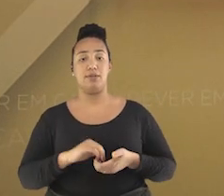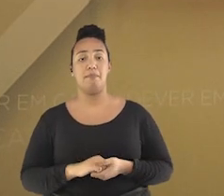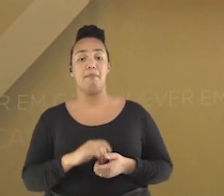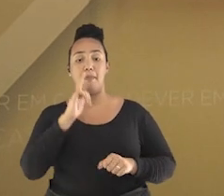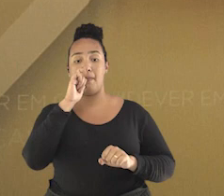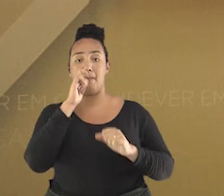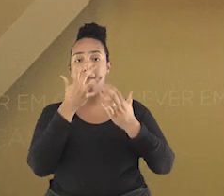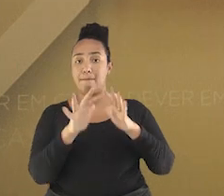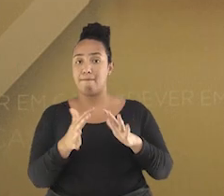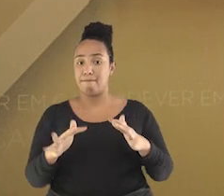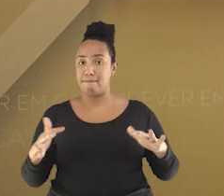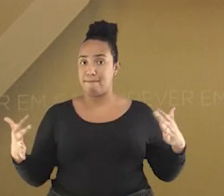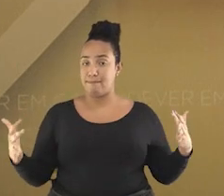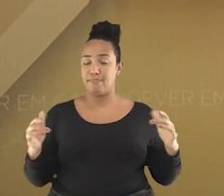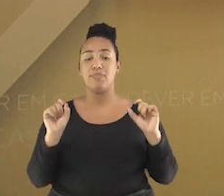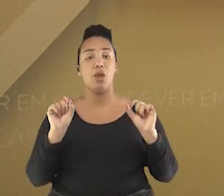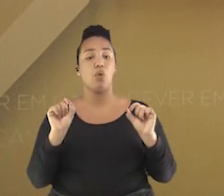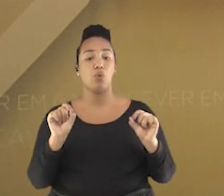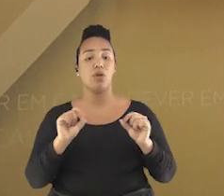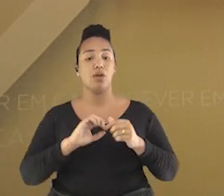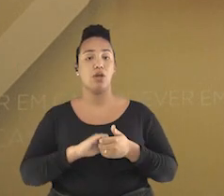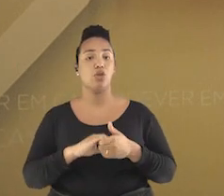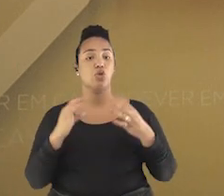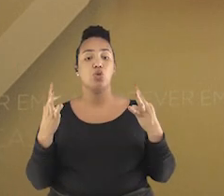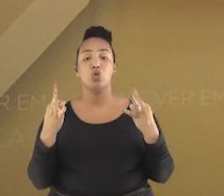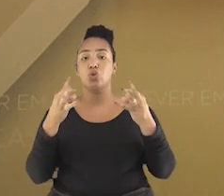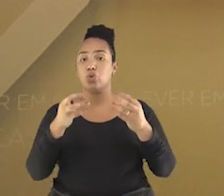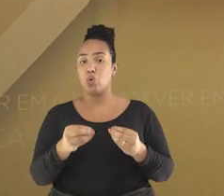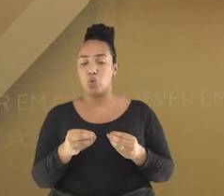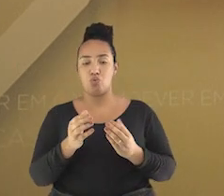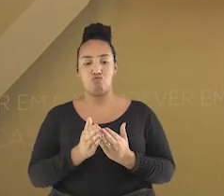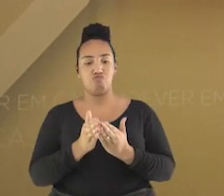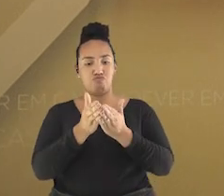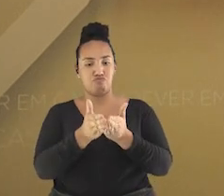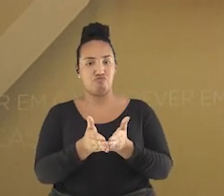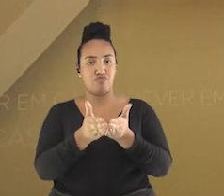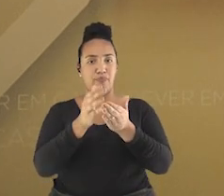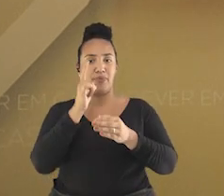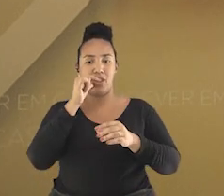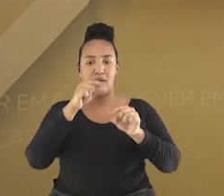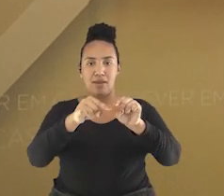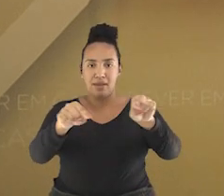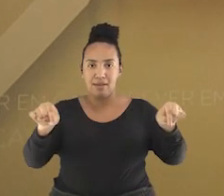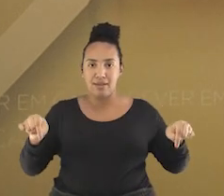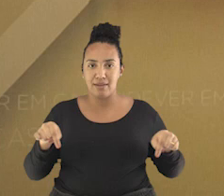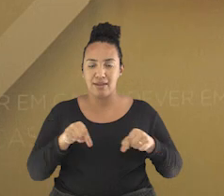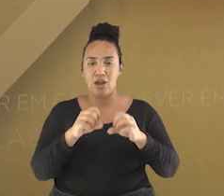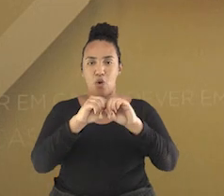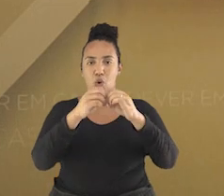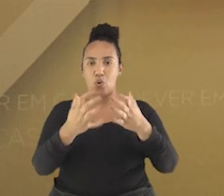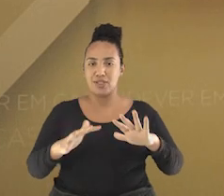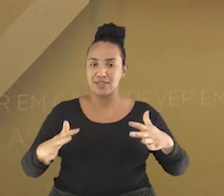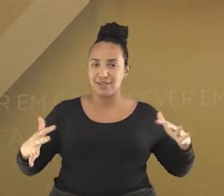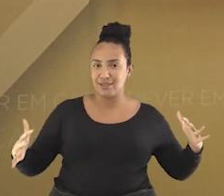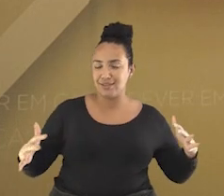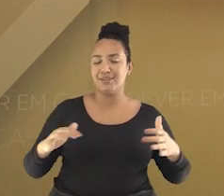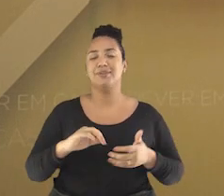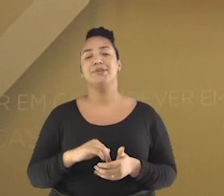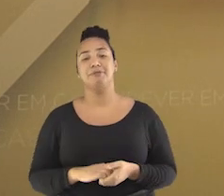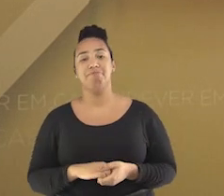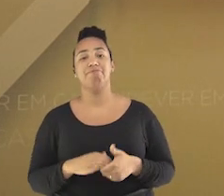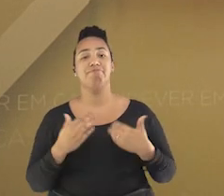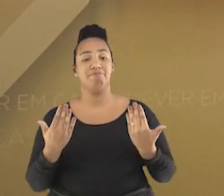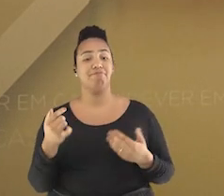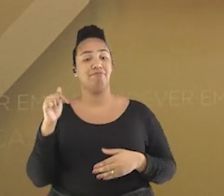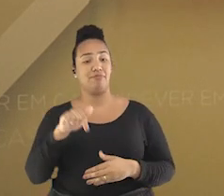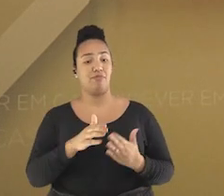transporte marítimo é todo o transporte que se locomove nos rios, lagos, mares e oceanos.